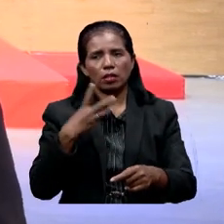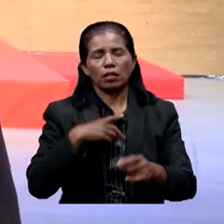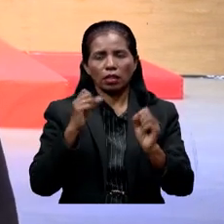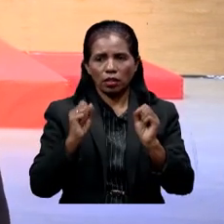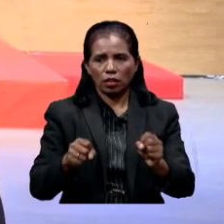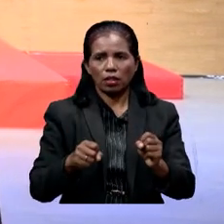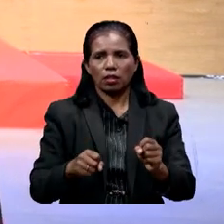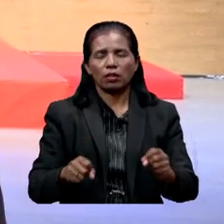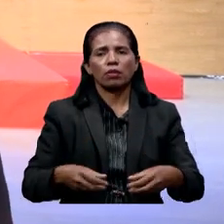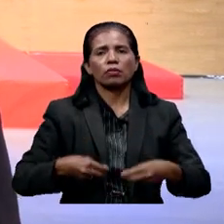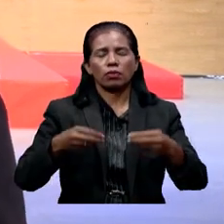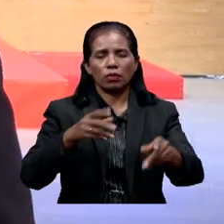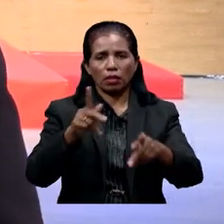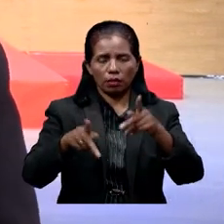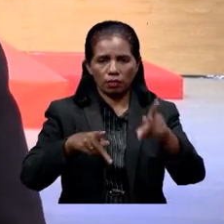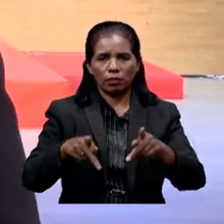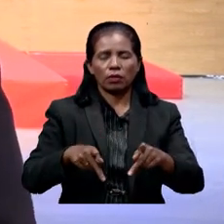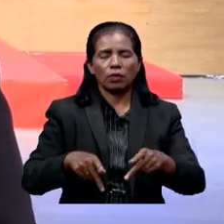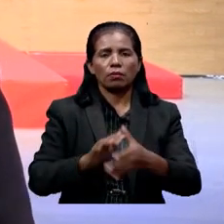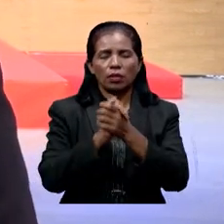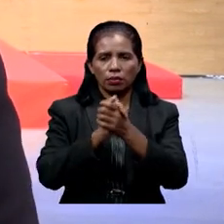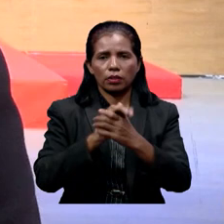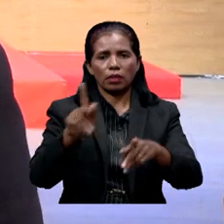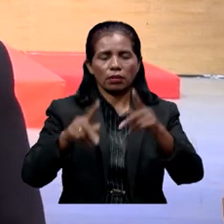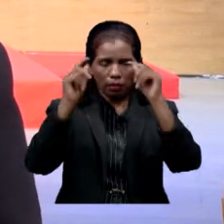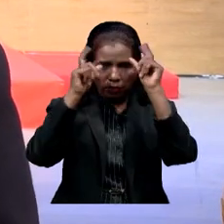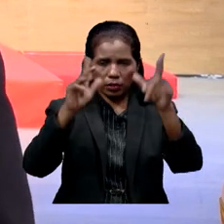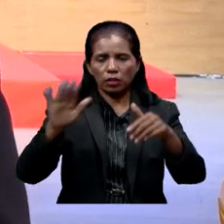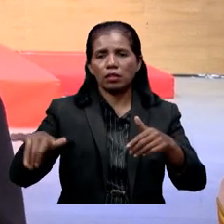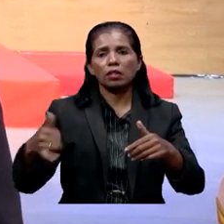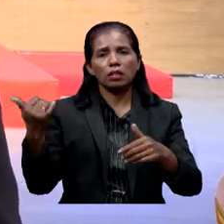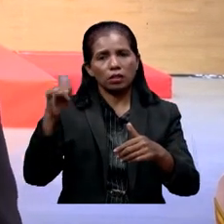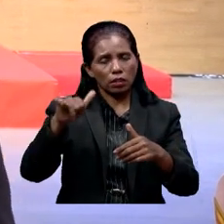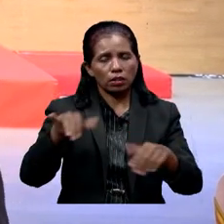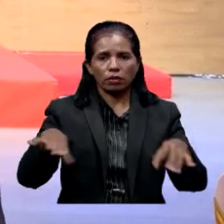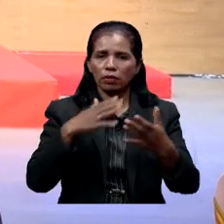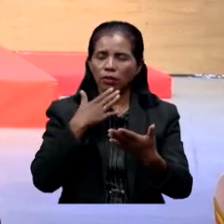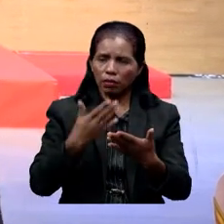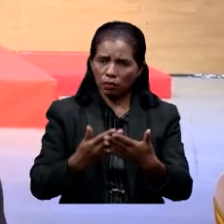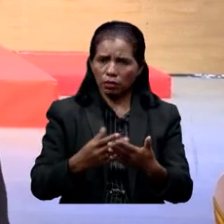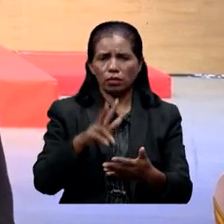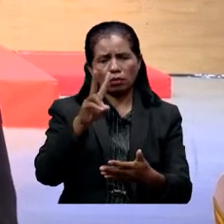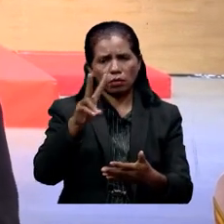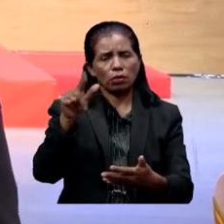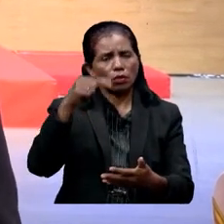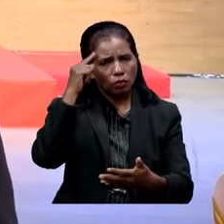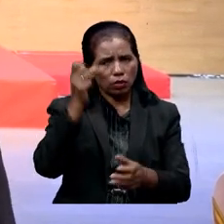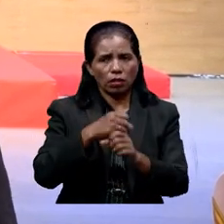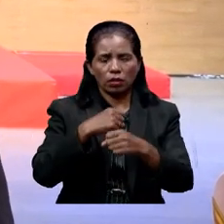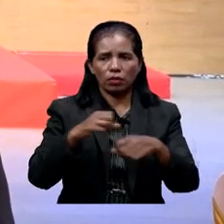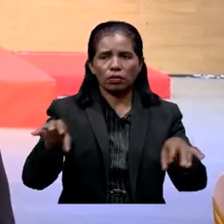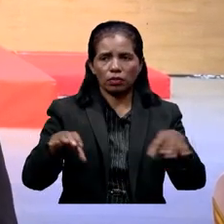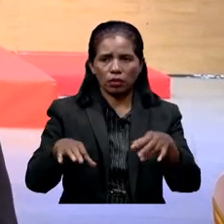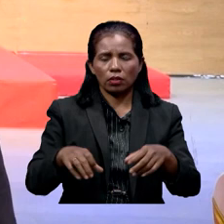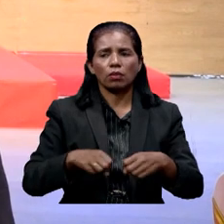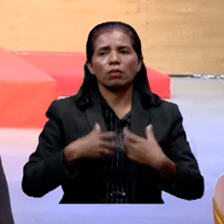di congratula Timor Wansira, nebe inisiatif ser dia kami sana. Segundo, governo halau ne papel, ya parte